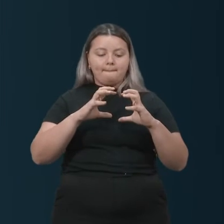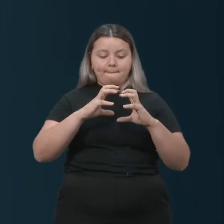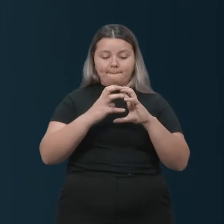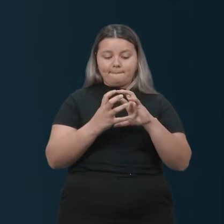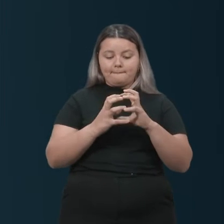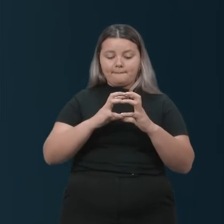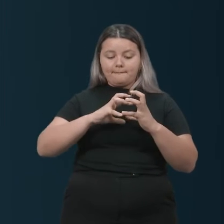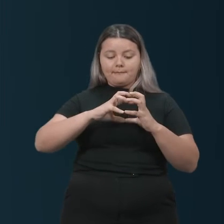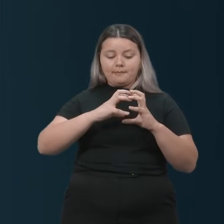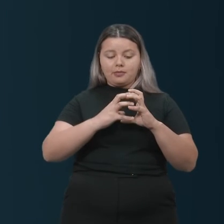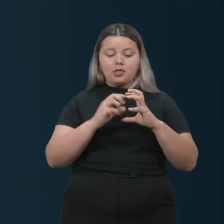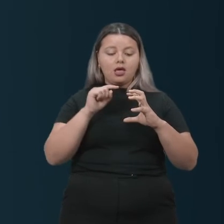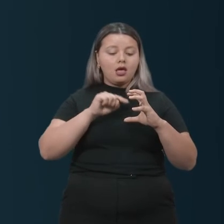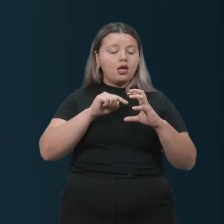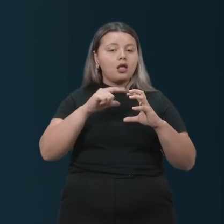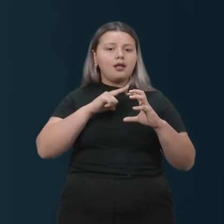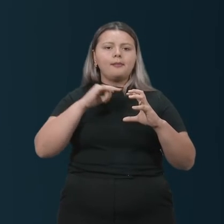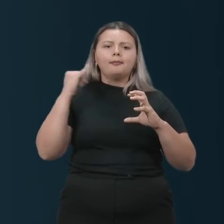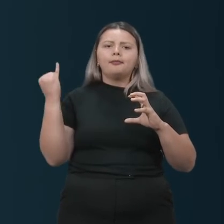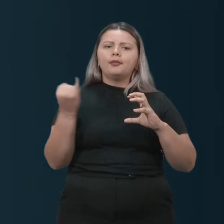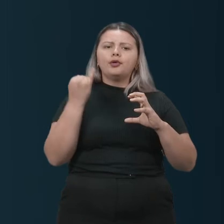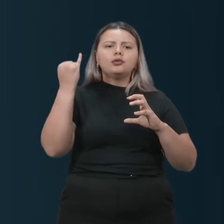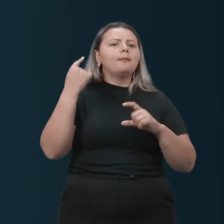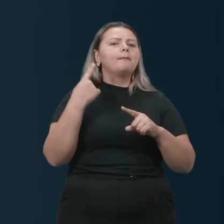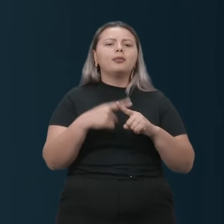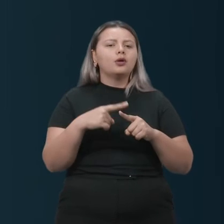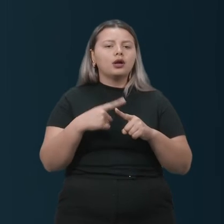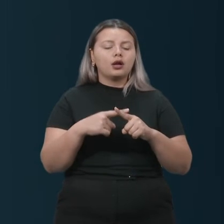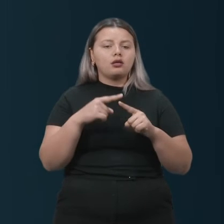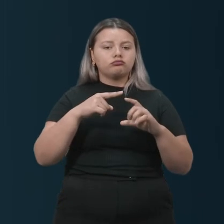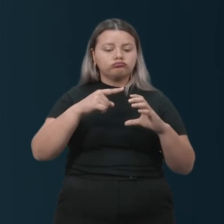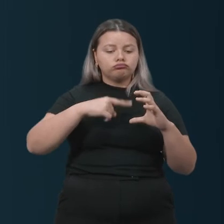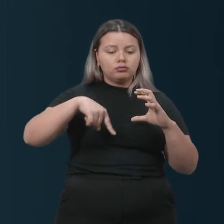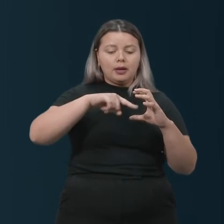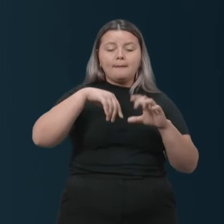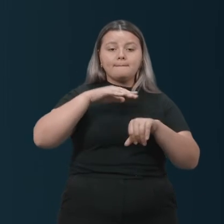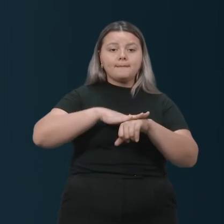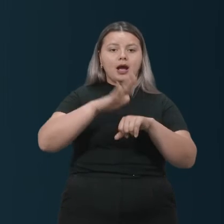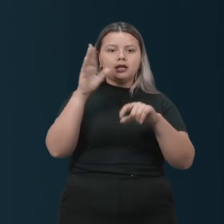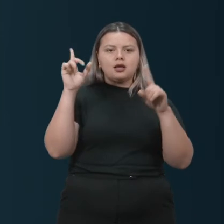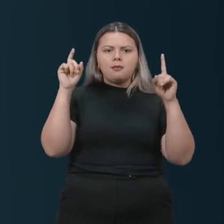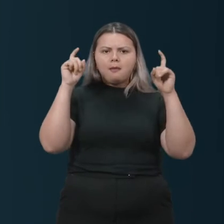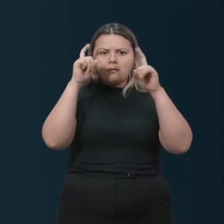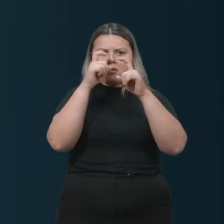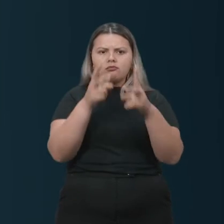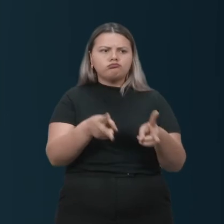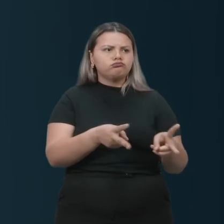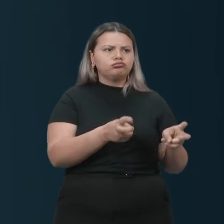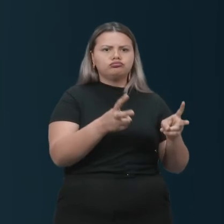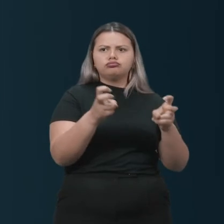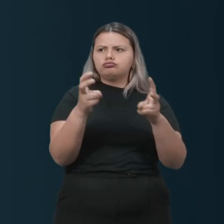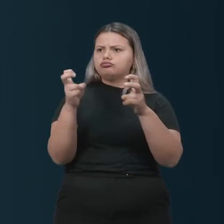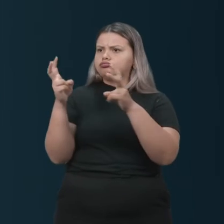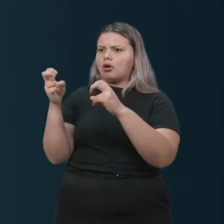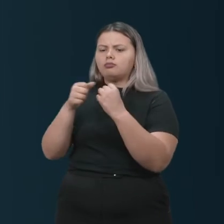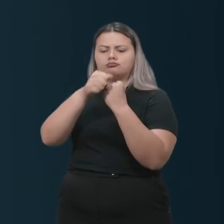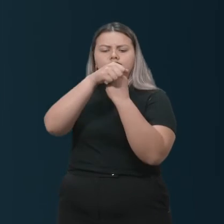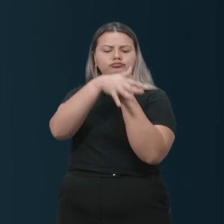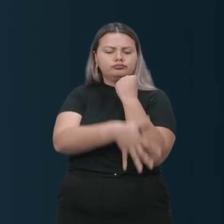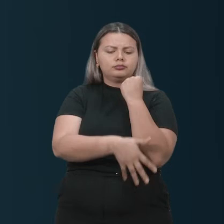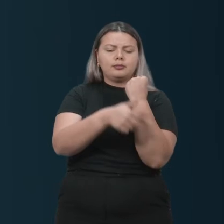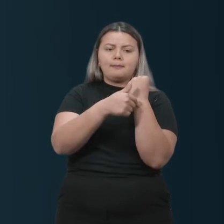porção encefálica é bastante importante para as funções mais complexas desenvolvidas pelo sistema